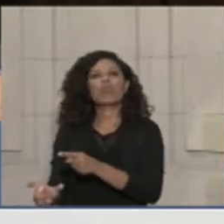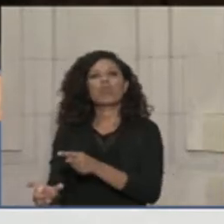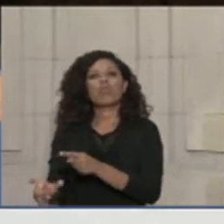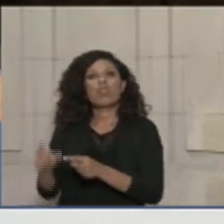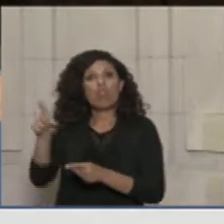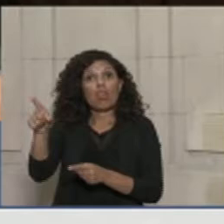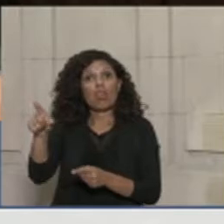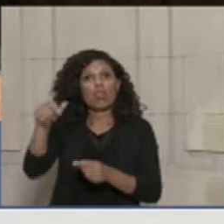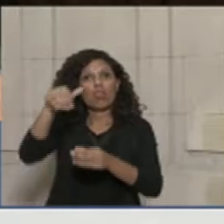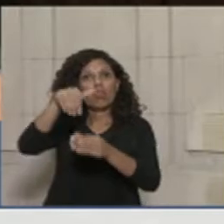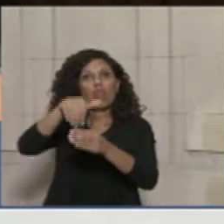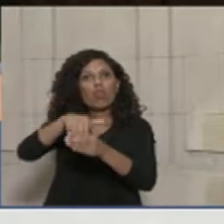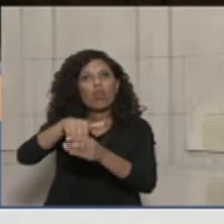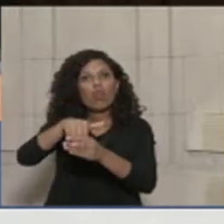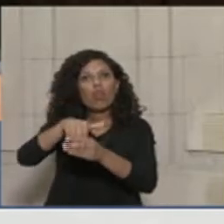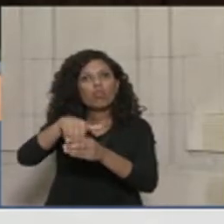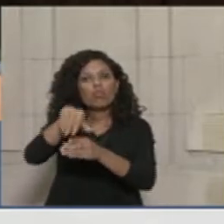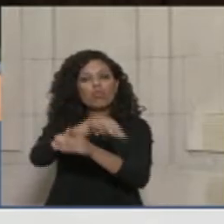voto popular,